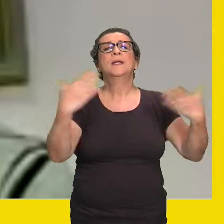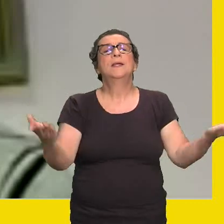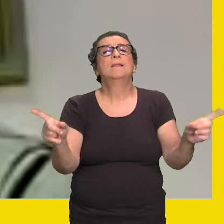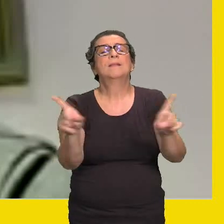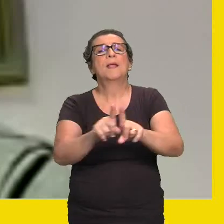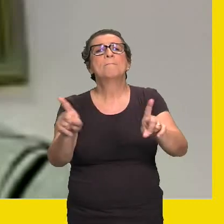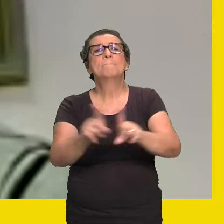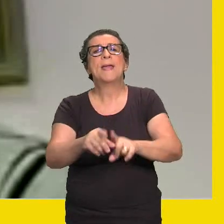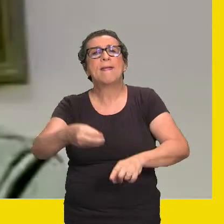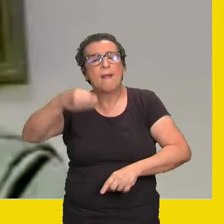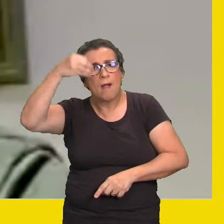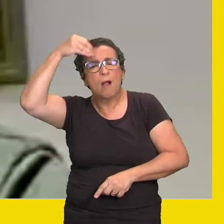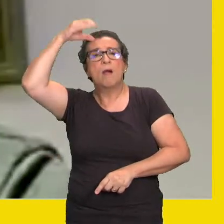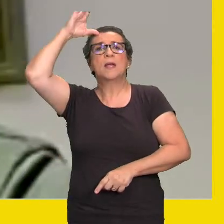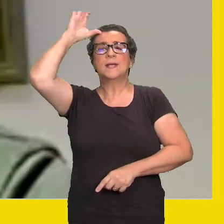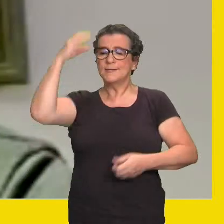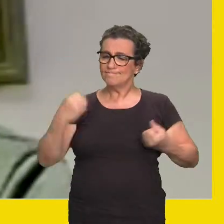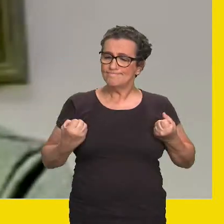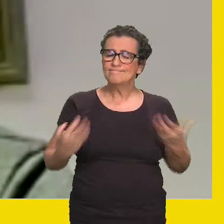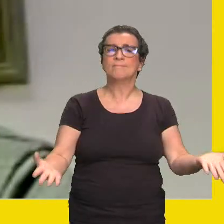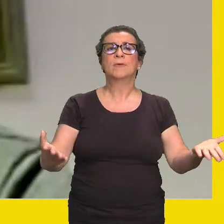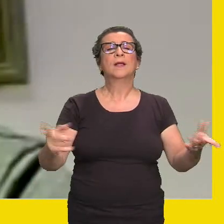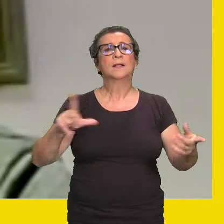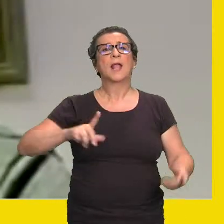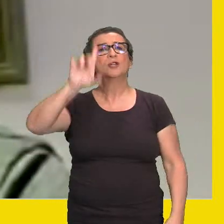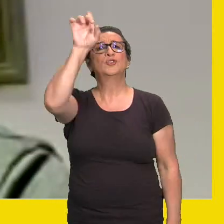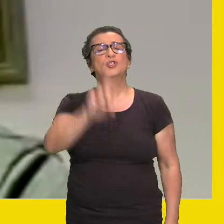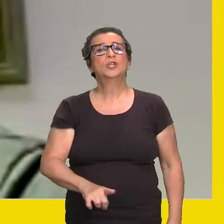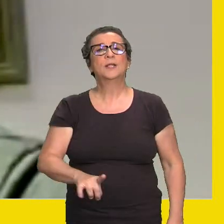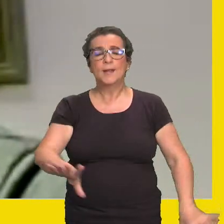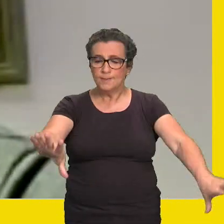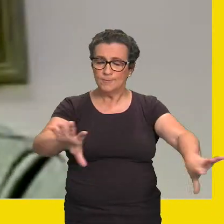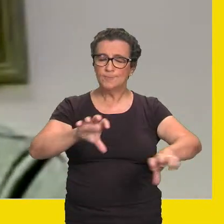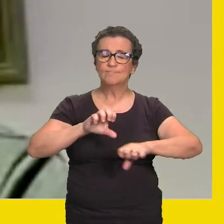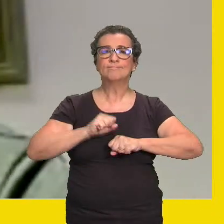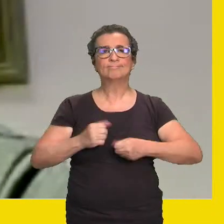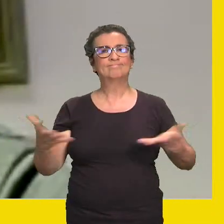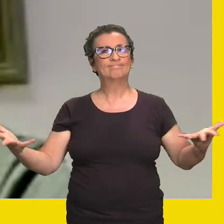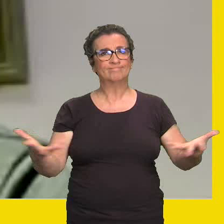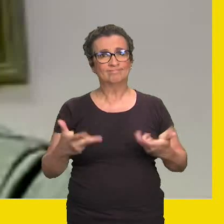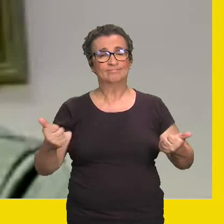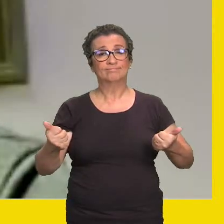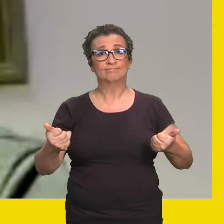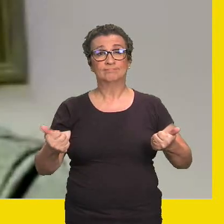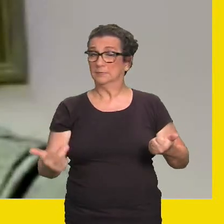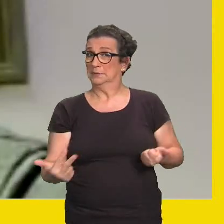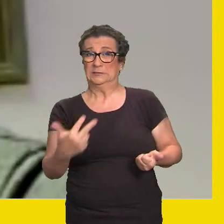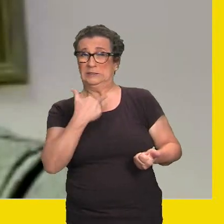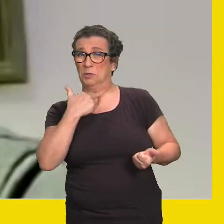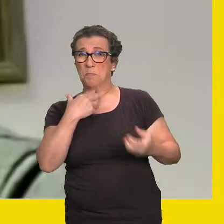que garanta a eles o direito a entenderem-se. Não poderá ser